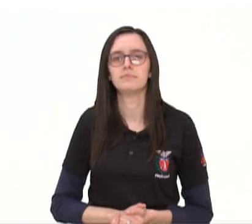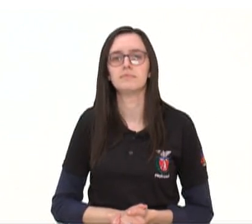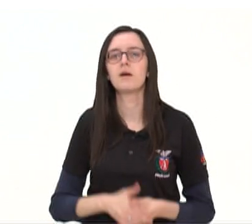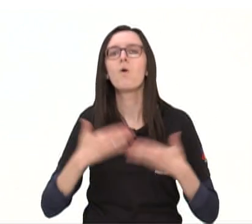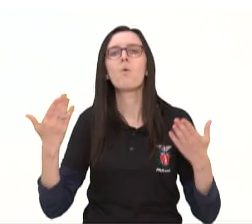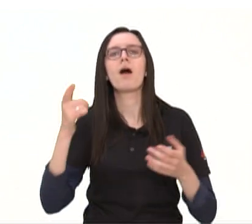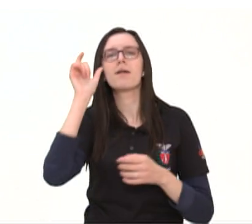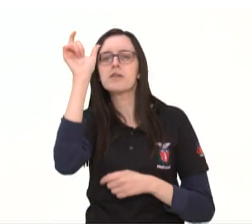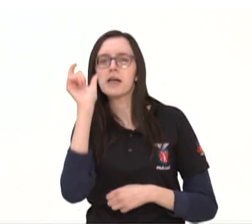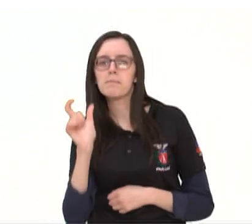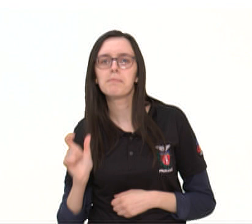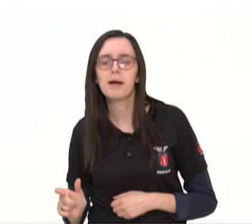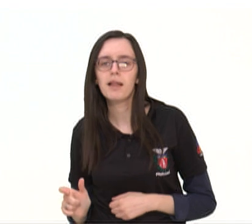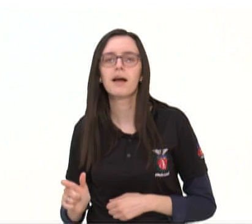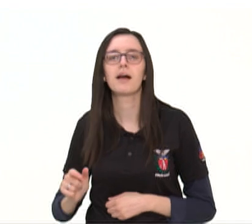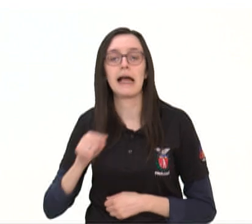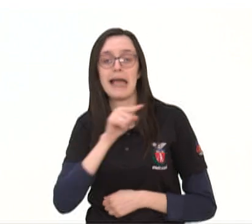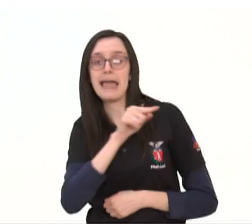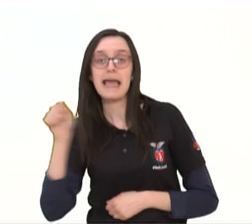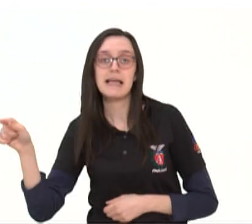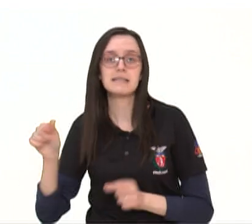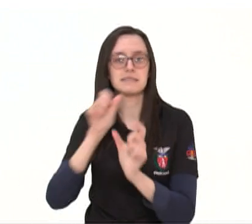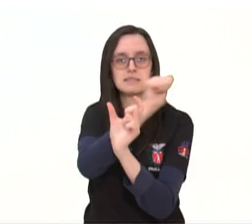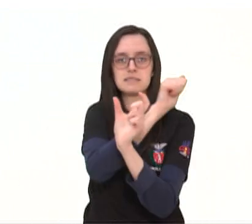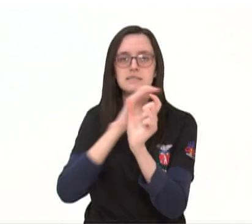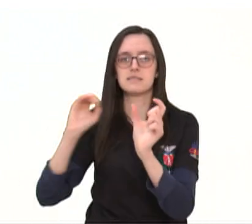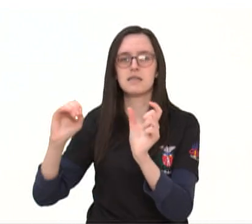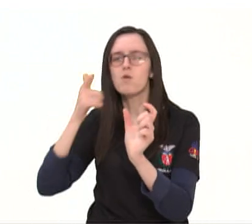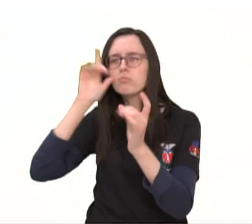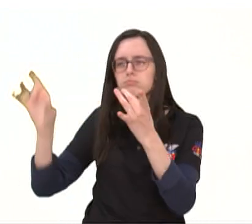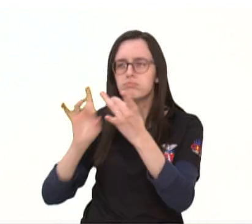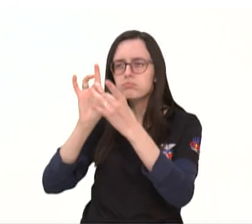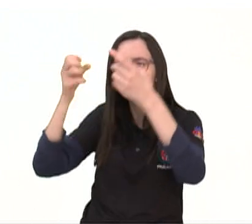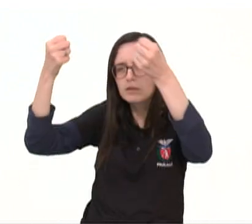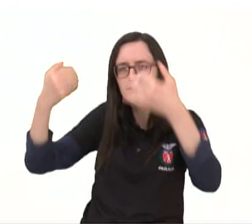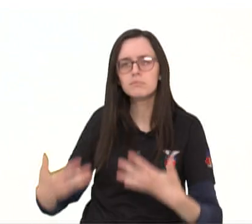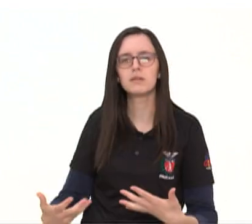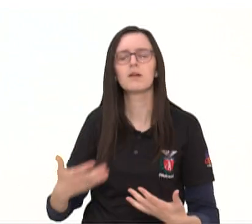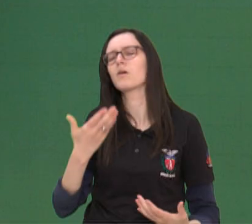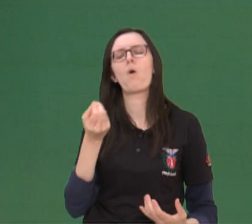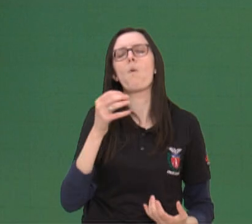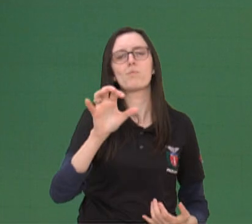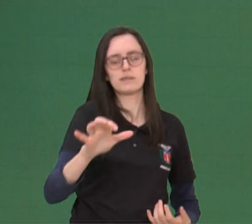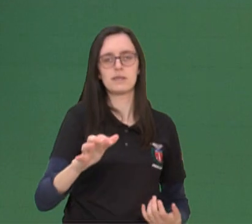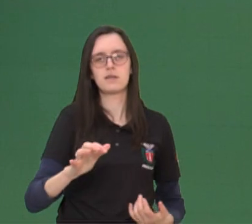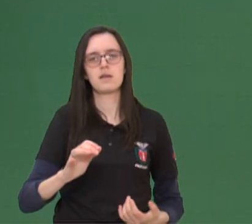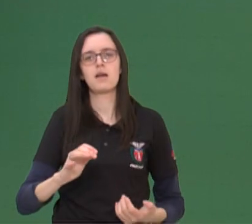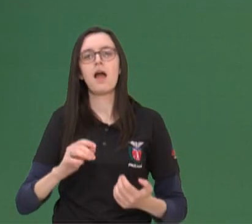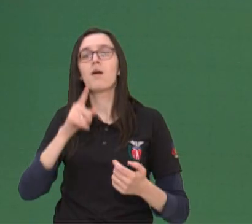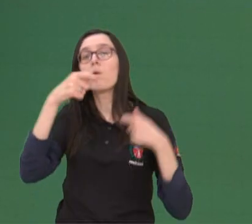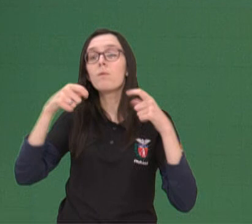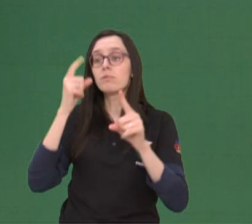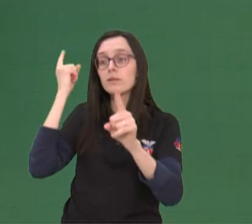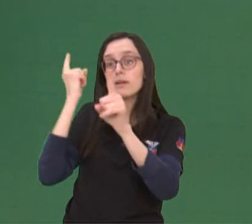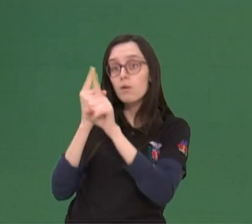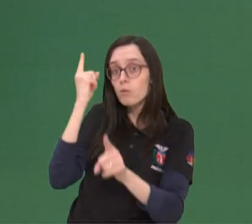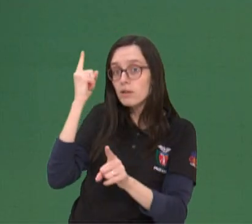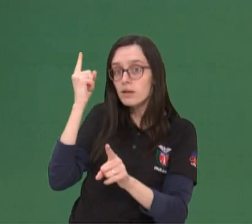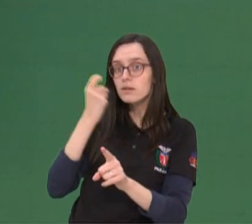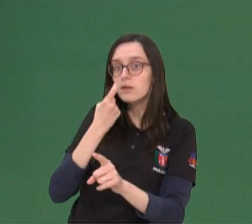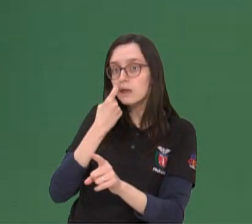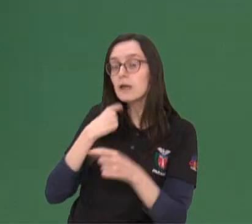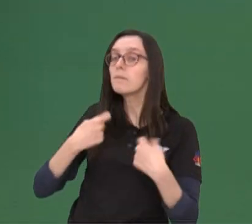Quais palavras esses artigos especificam? Ou seja, você vai ter que